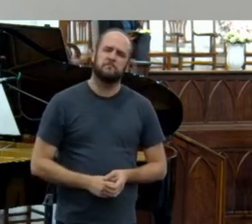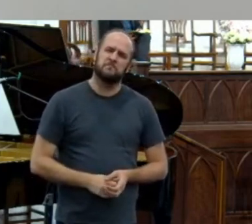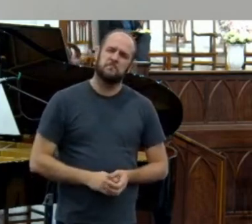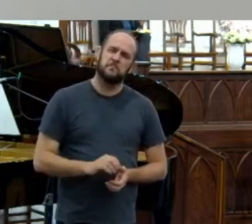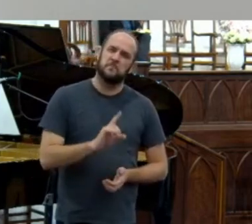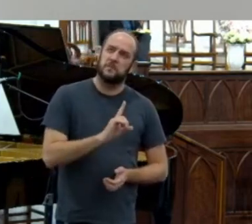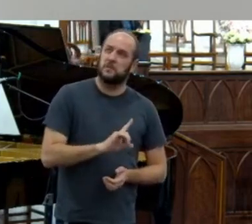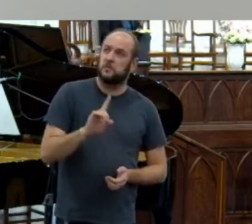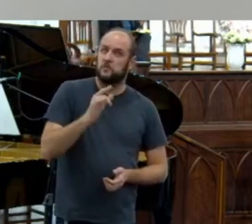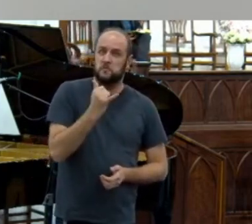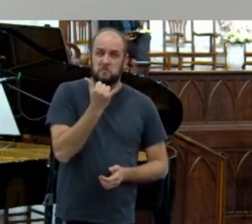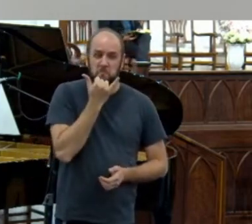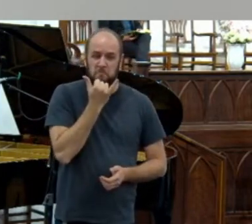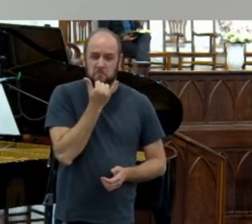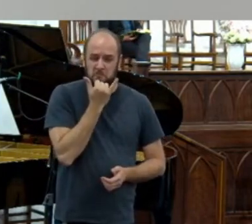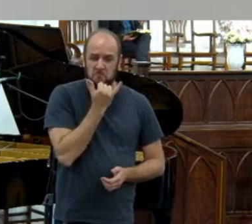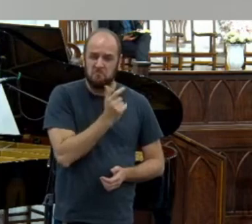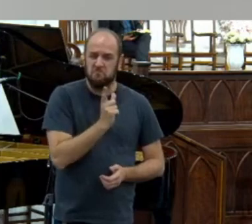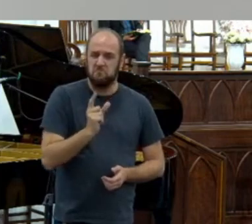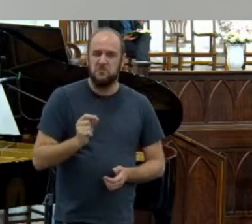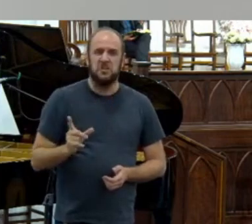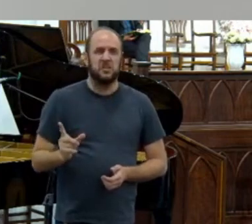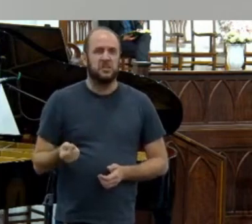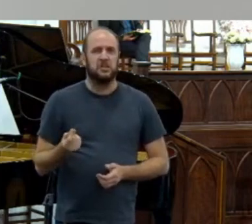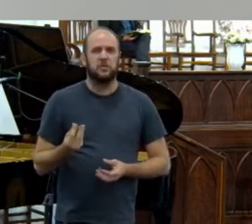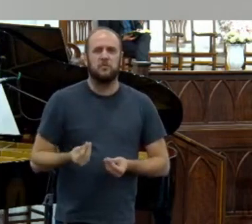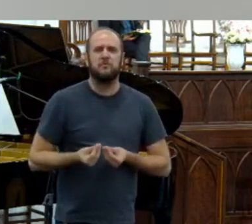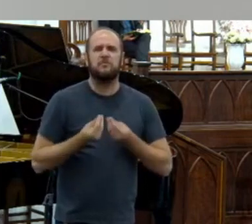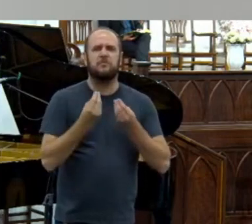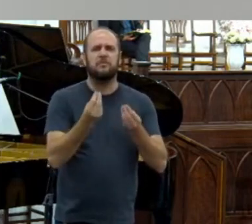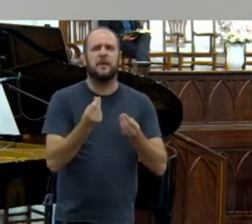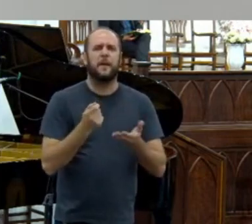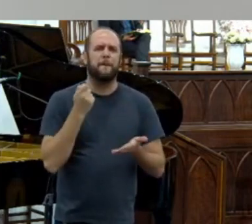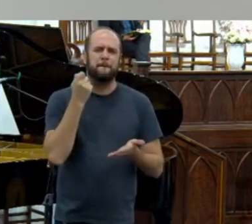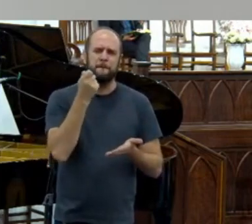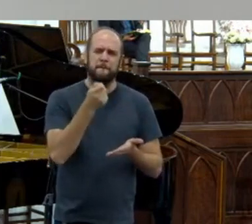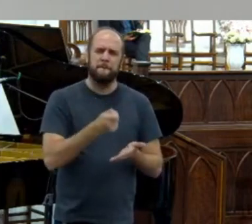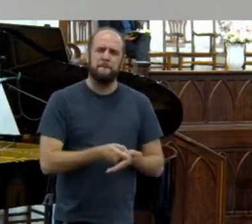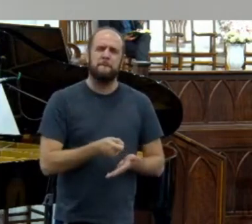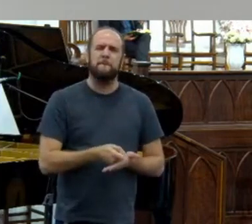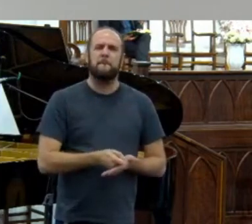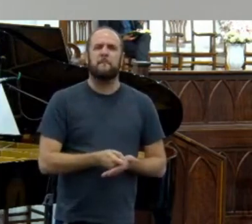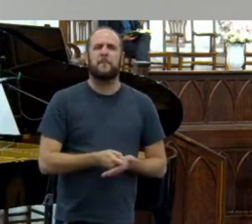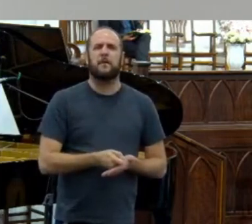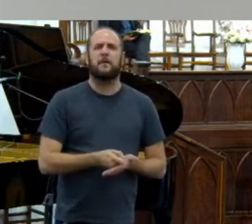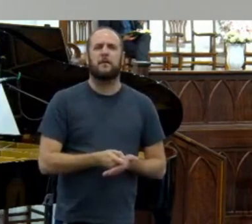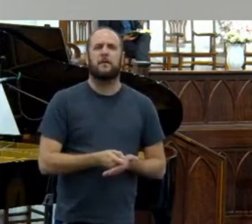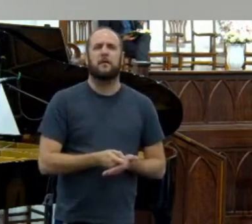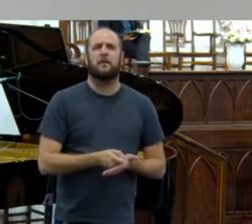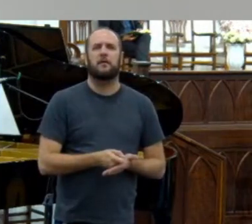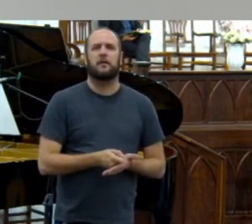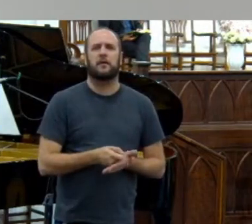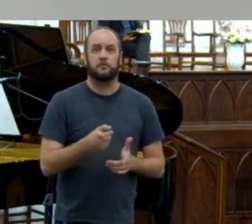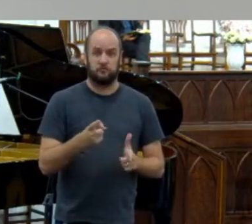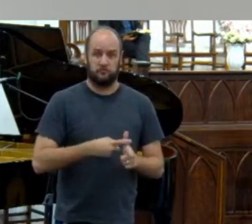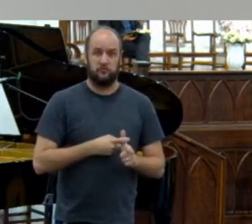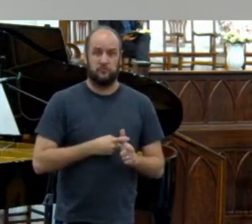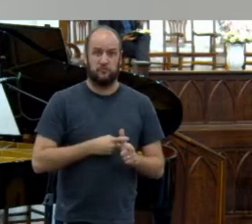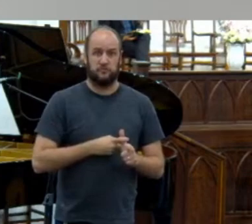O perdão de Deus vem por causa do pagamento que alguém faz do débito.